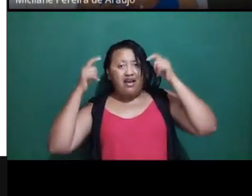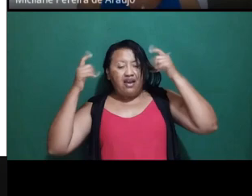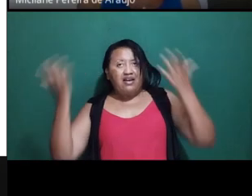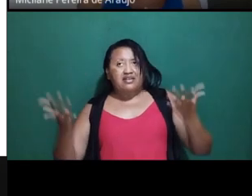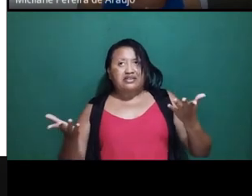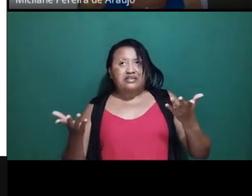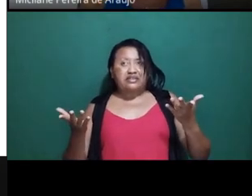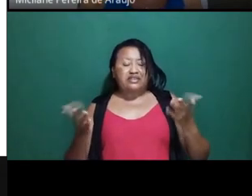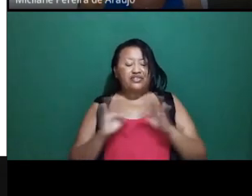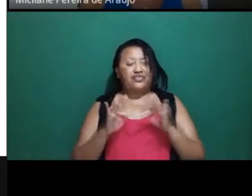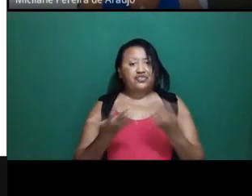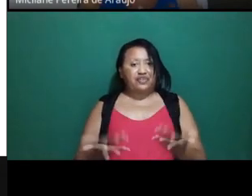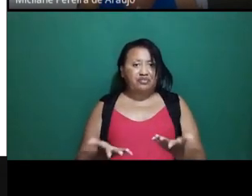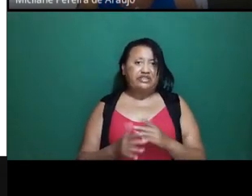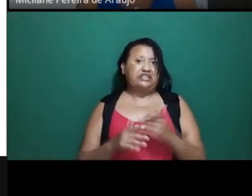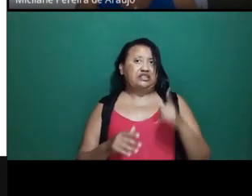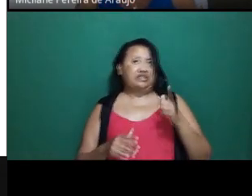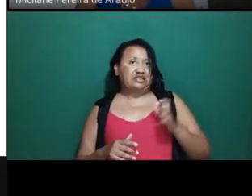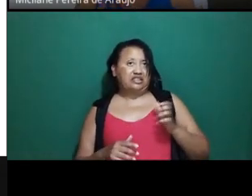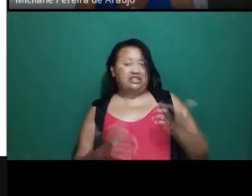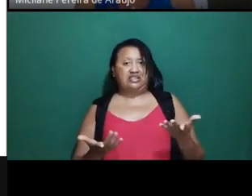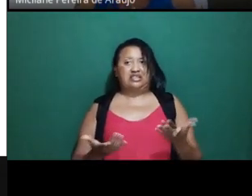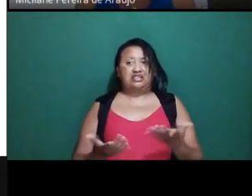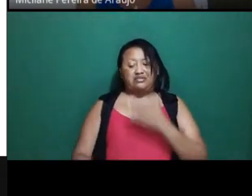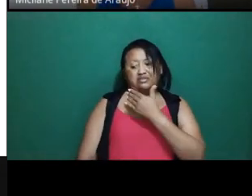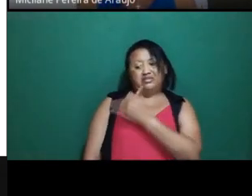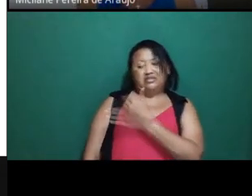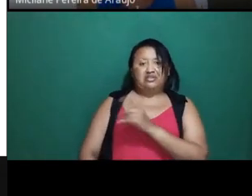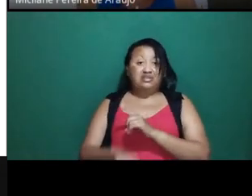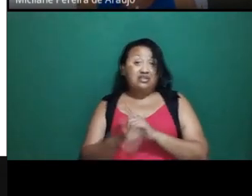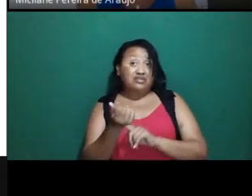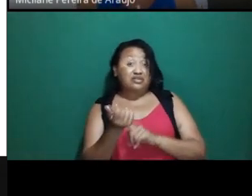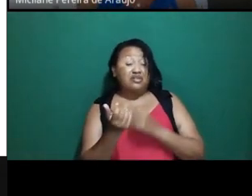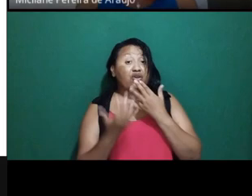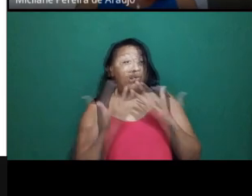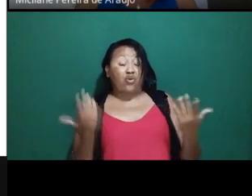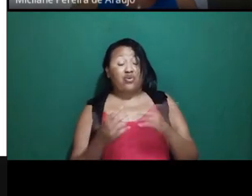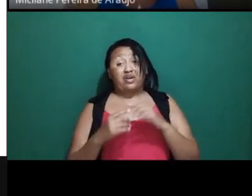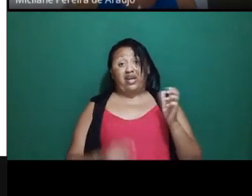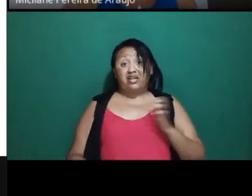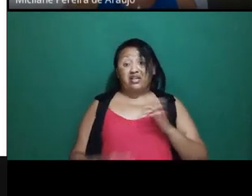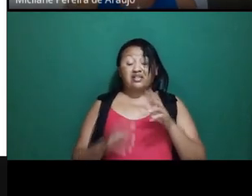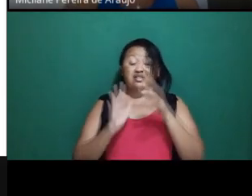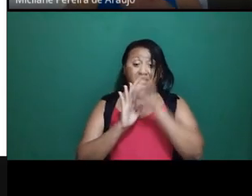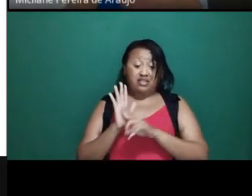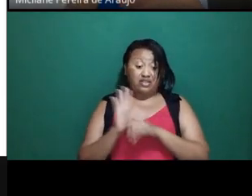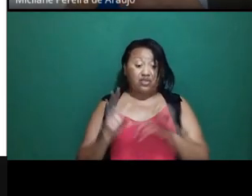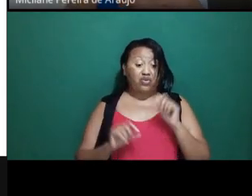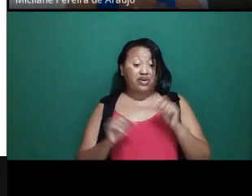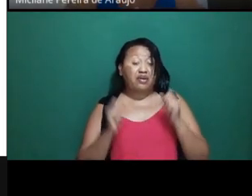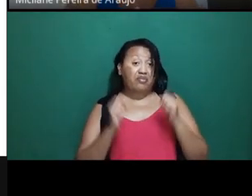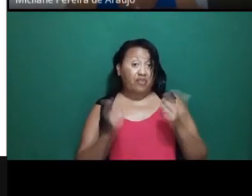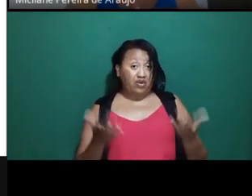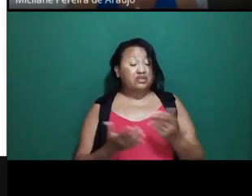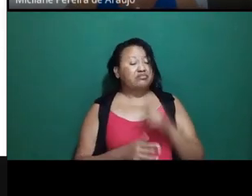exploração da força de trabalho racismo distribuição desigual do Poder de riquezas e de direitos porque a gente pode